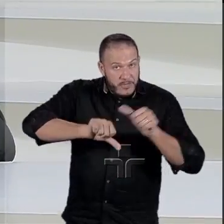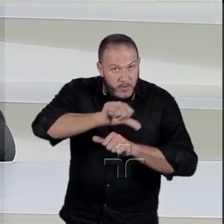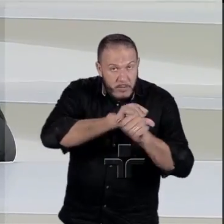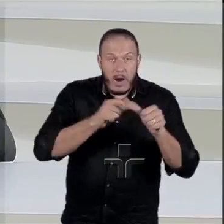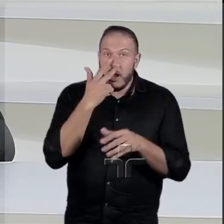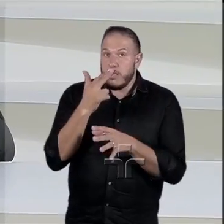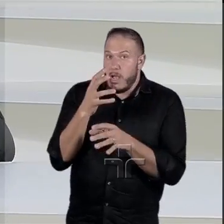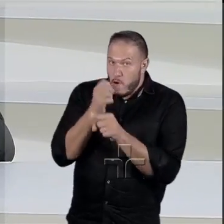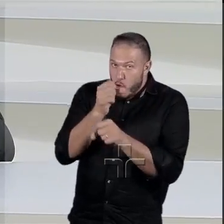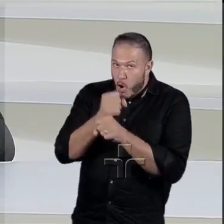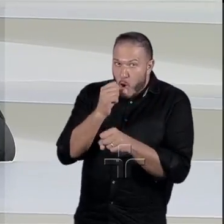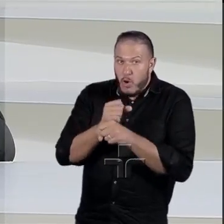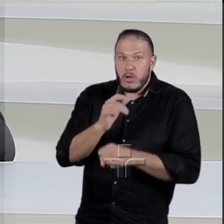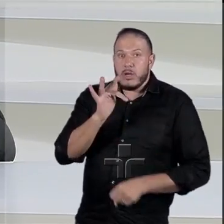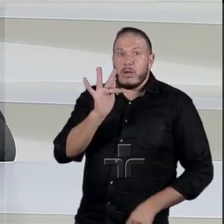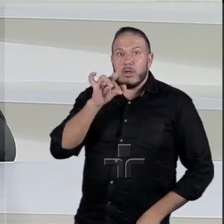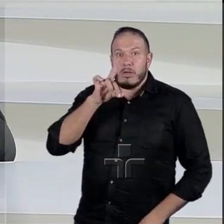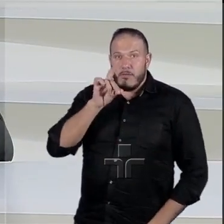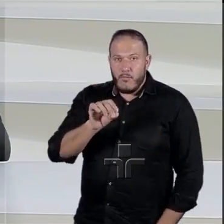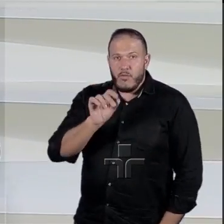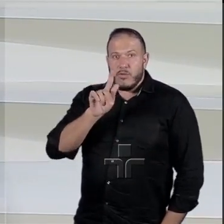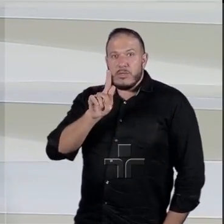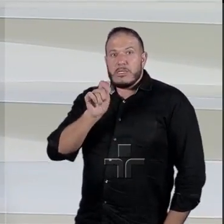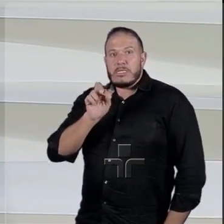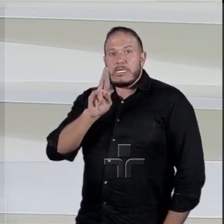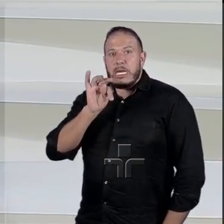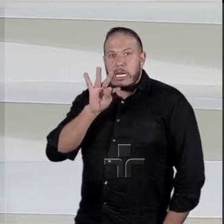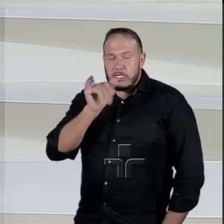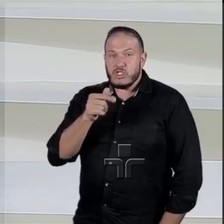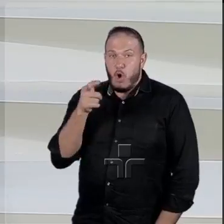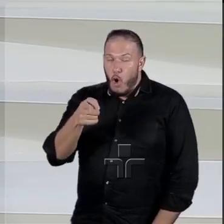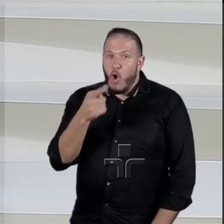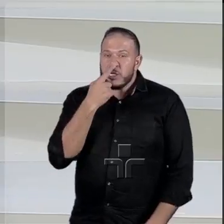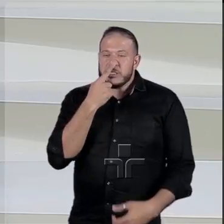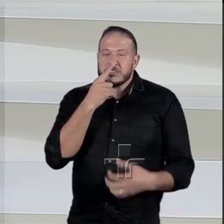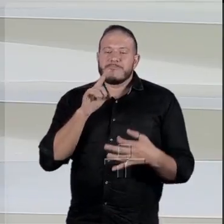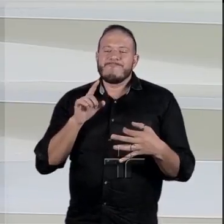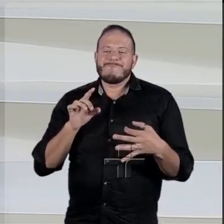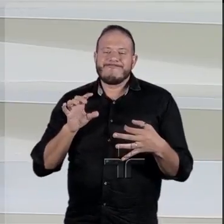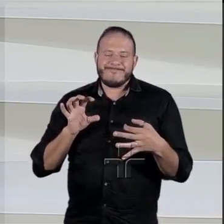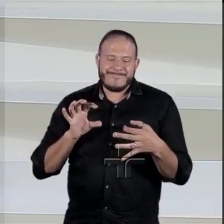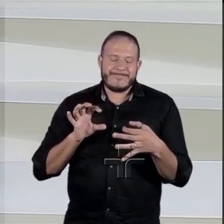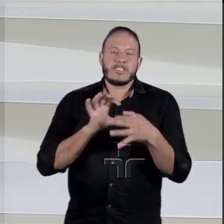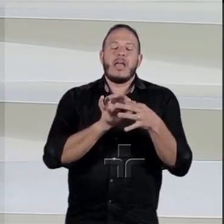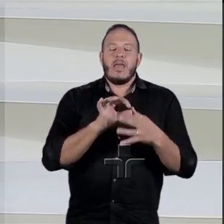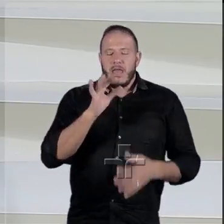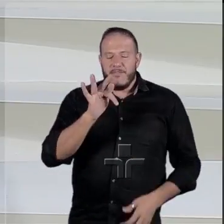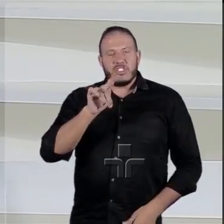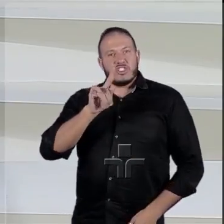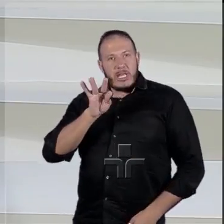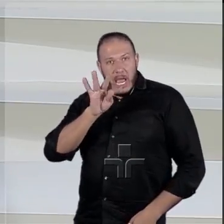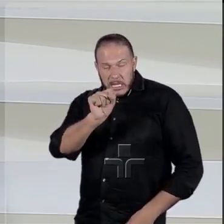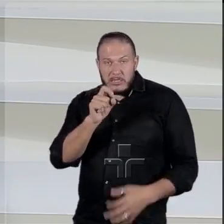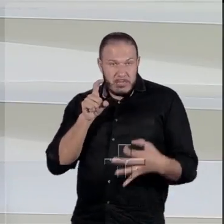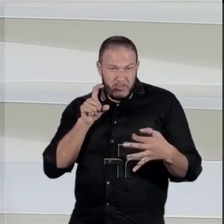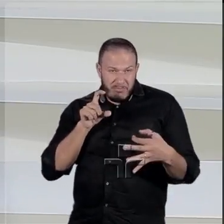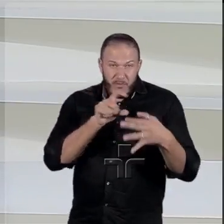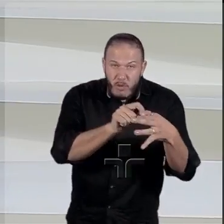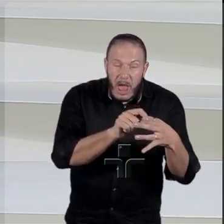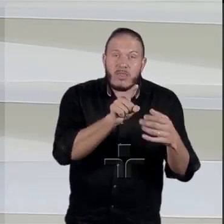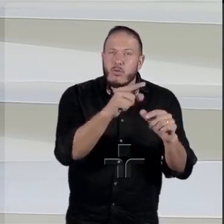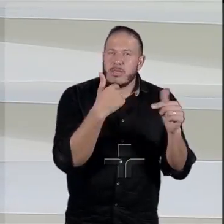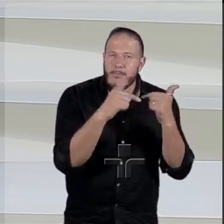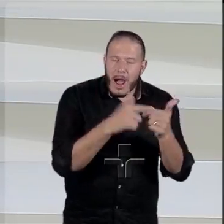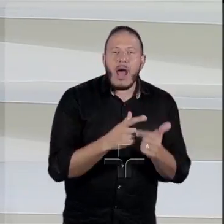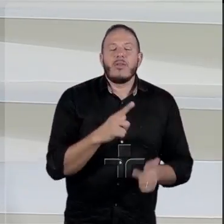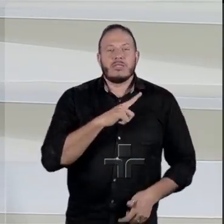conta do fundo de garantia, que hoje é uma conta vinculada ao emprego. Certo. Se você tem 2 empregos, você tem 2 contas. Você vai